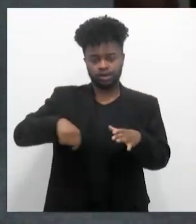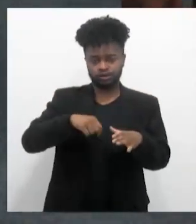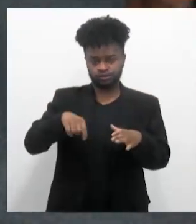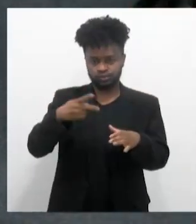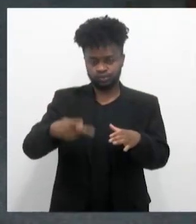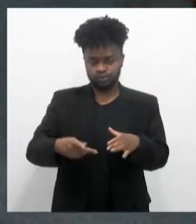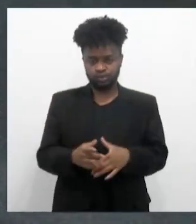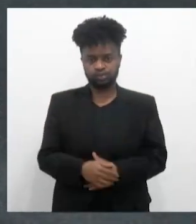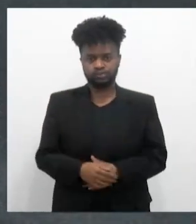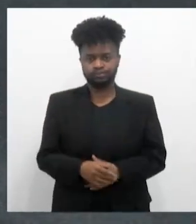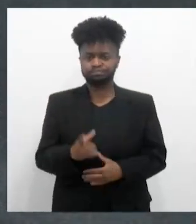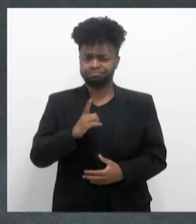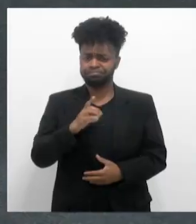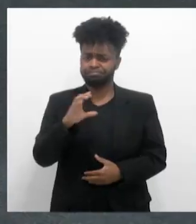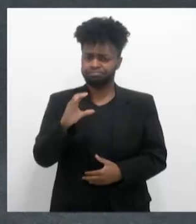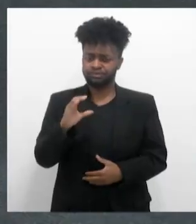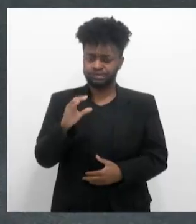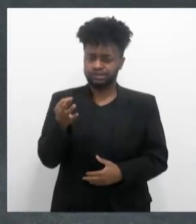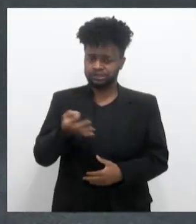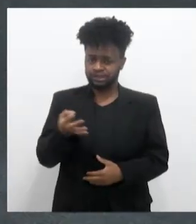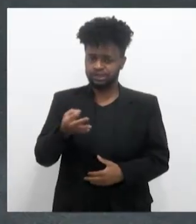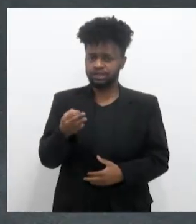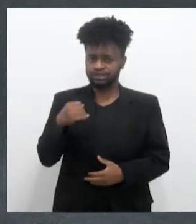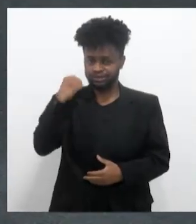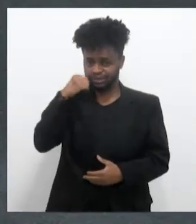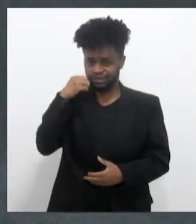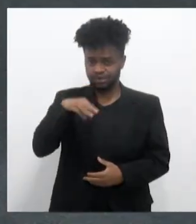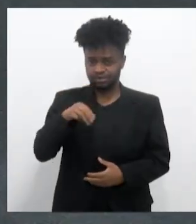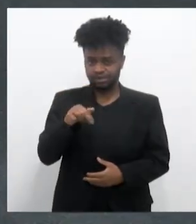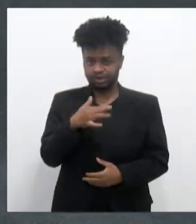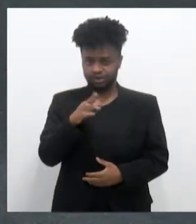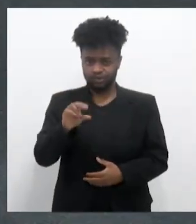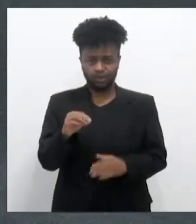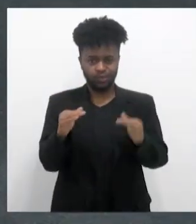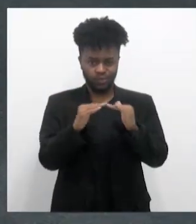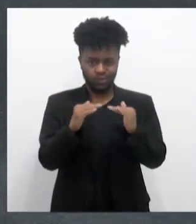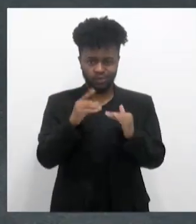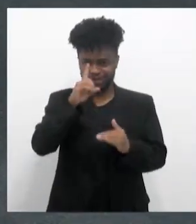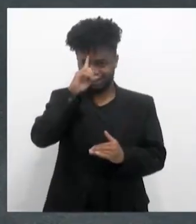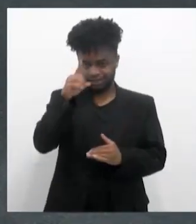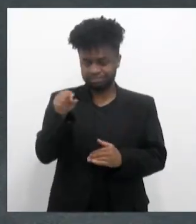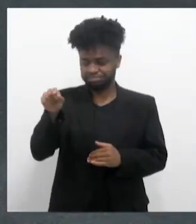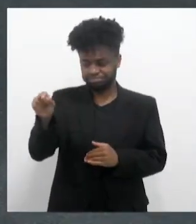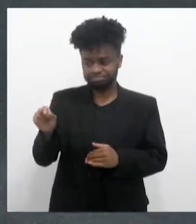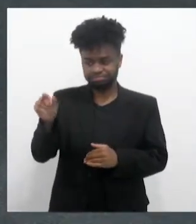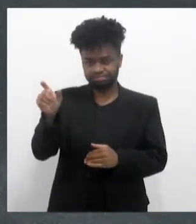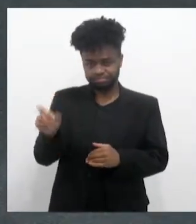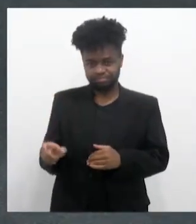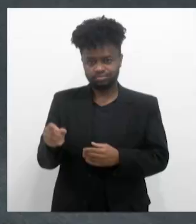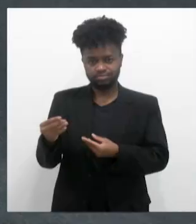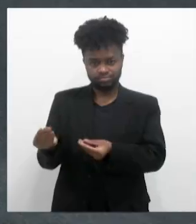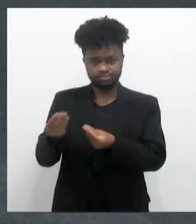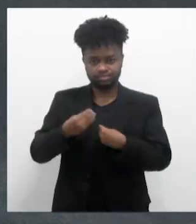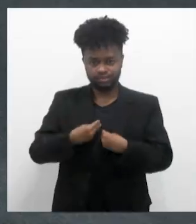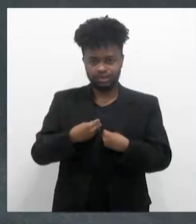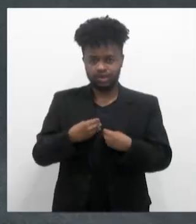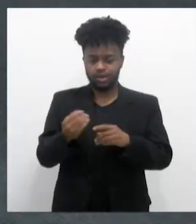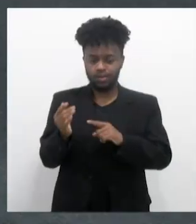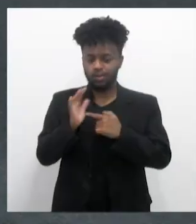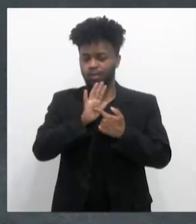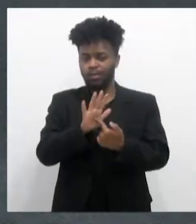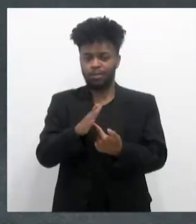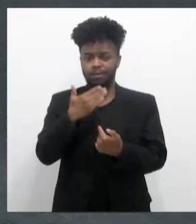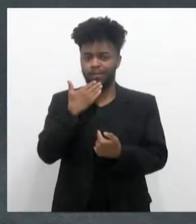gastronômico. Tenho certeza que o senador Marquinho concorda com a ideia que o Júlio Rocha traga para nós aqui uma amostra dos